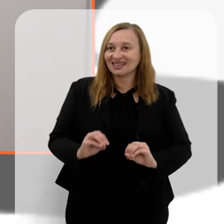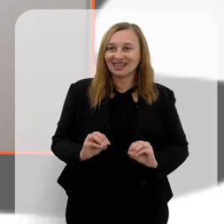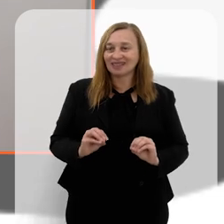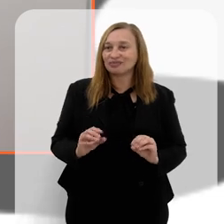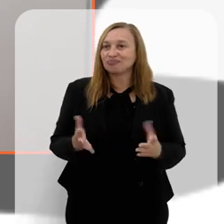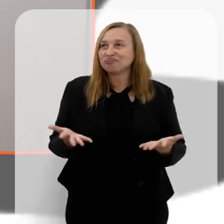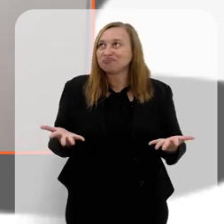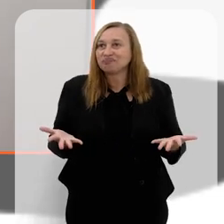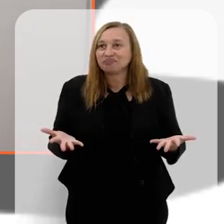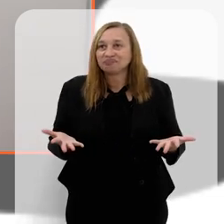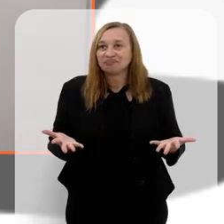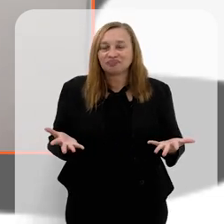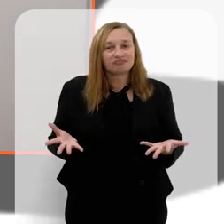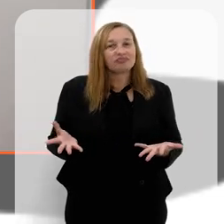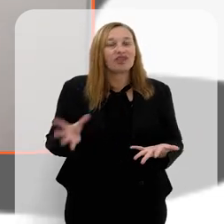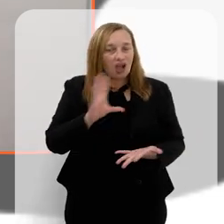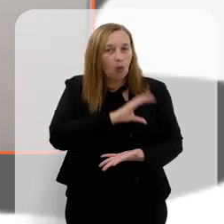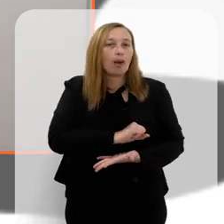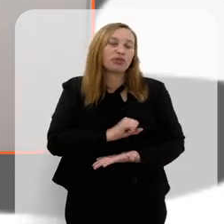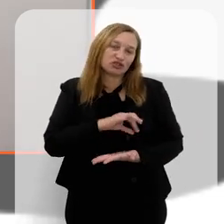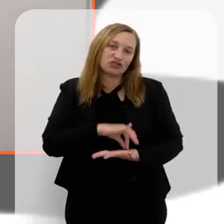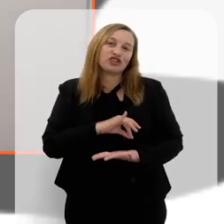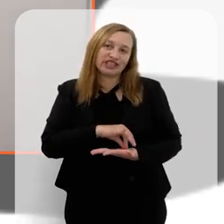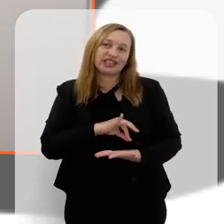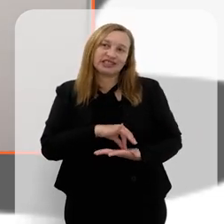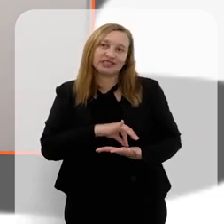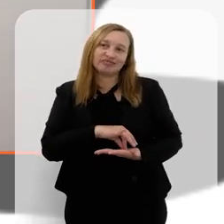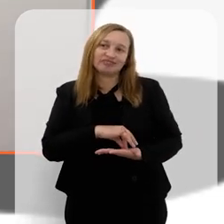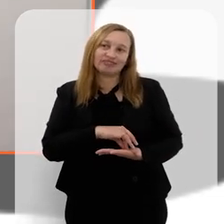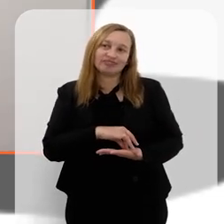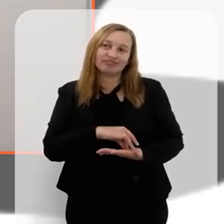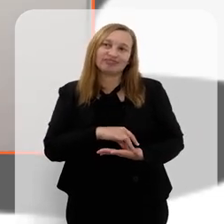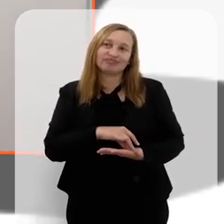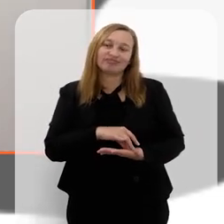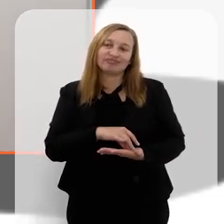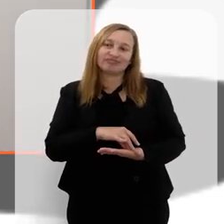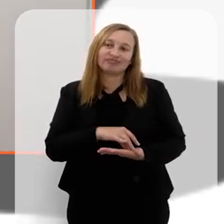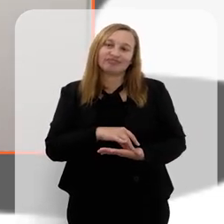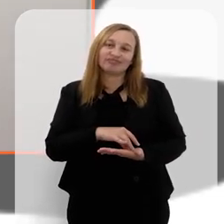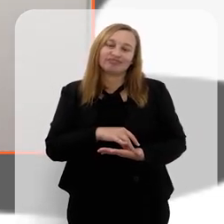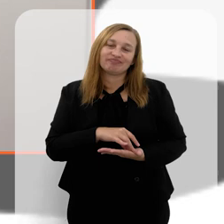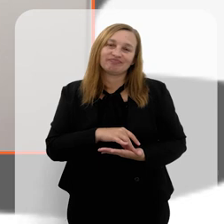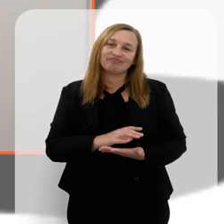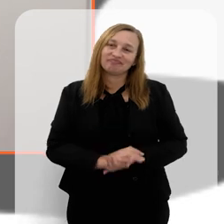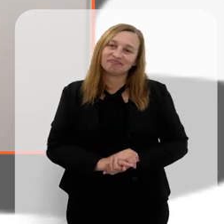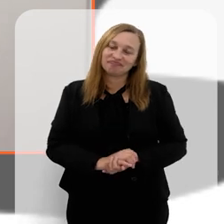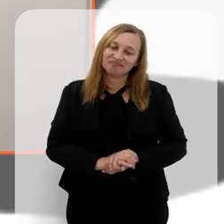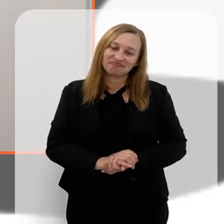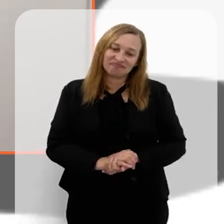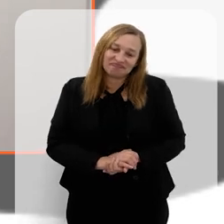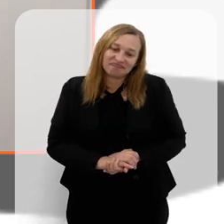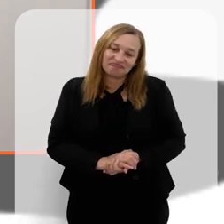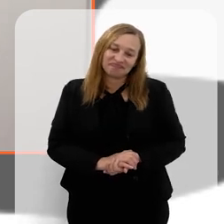Foi assim, a paixão mesmo, paixão, entusiasmo.